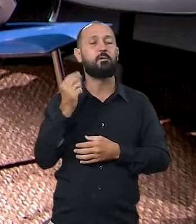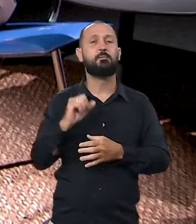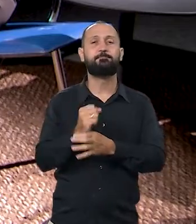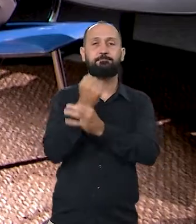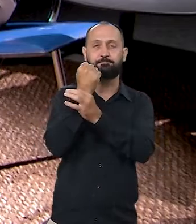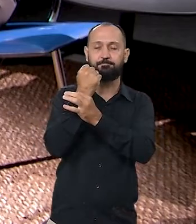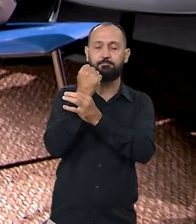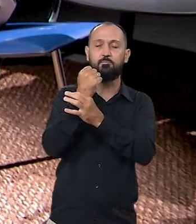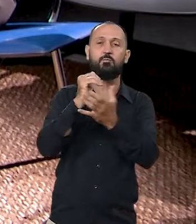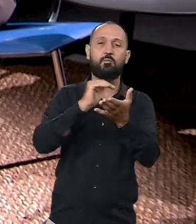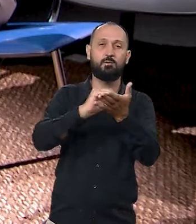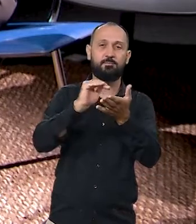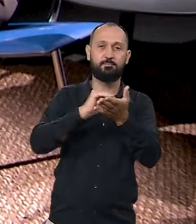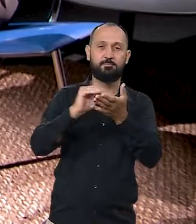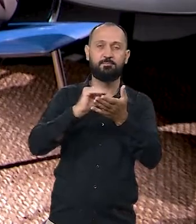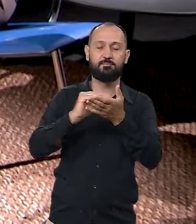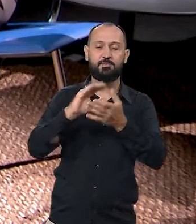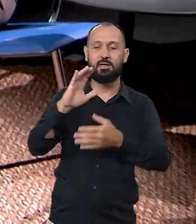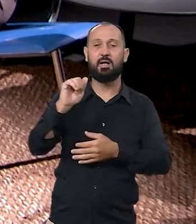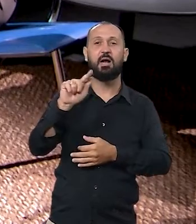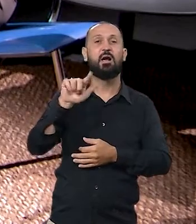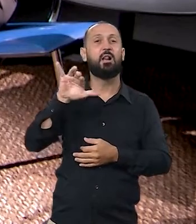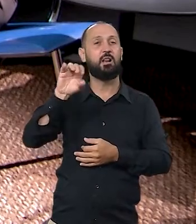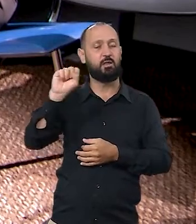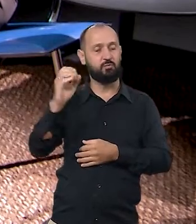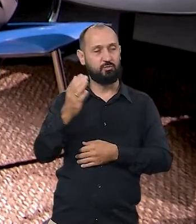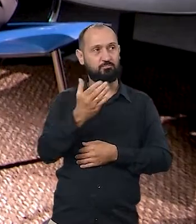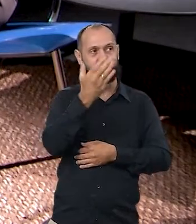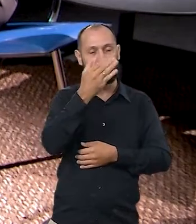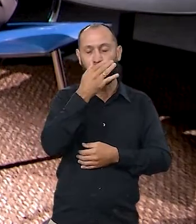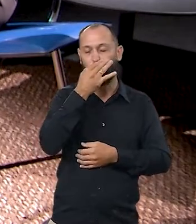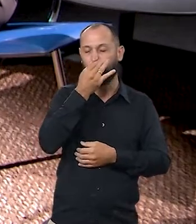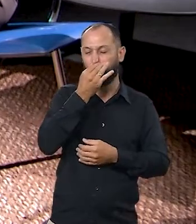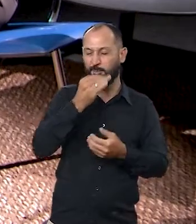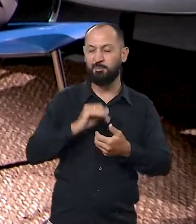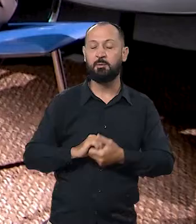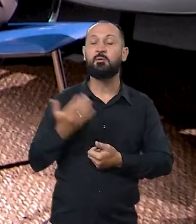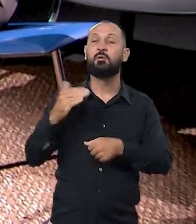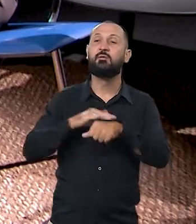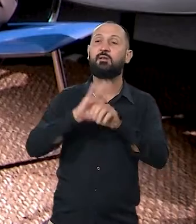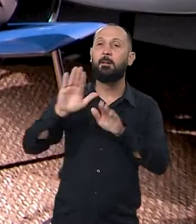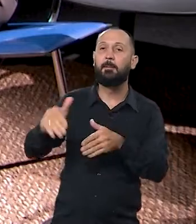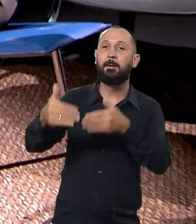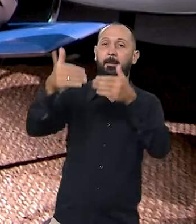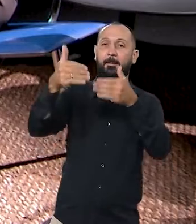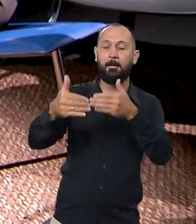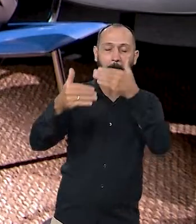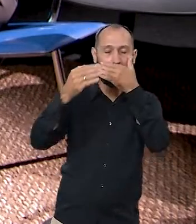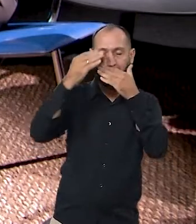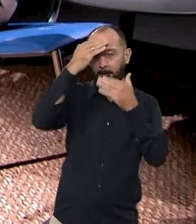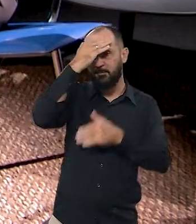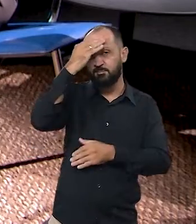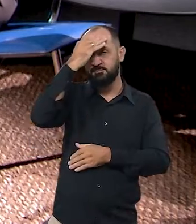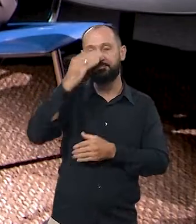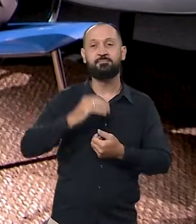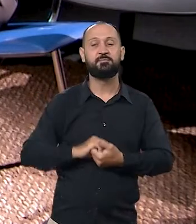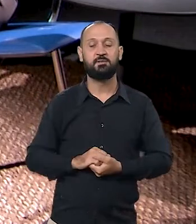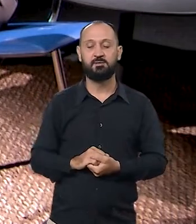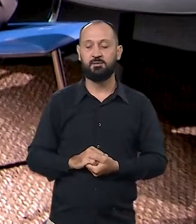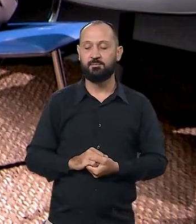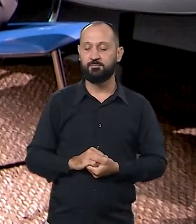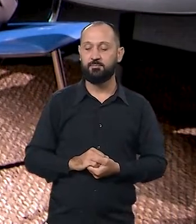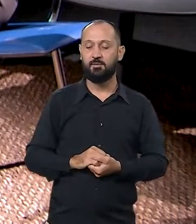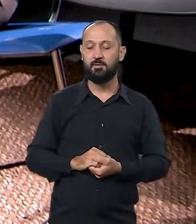e na gestão do nosso secretário, delegado Carlinhos, Antônio Carlos Videira. Agora eu quero falar pessoalmente para o Barbosinha,